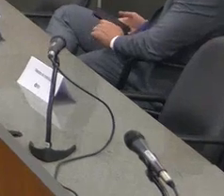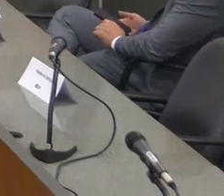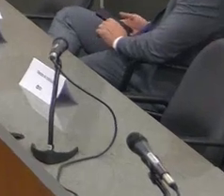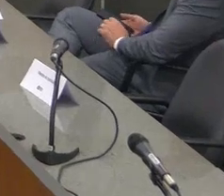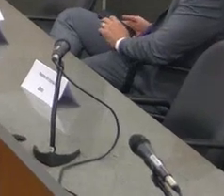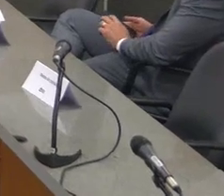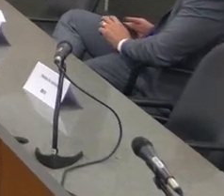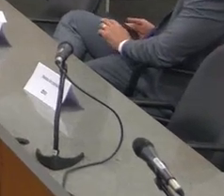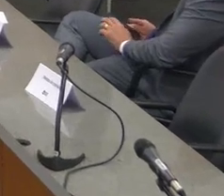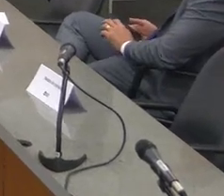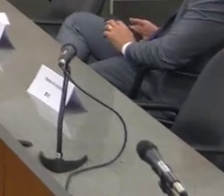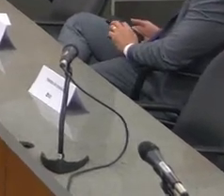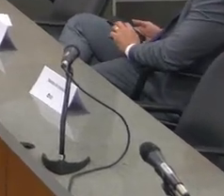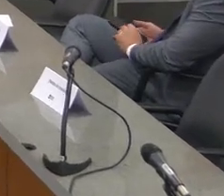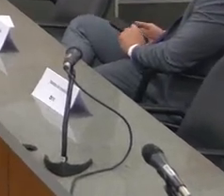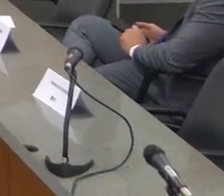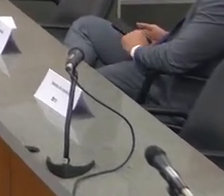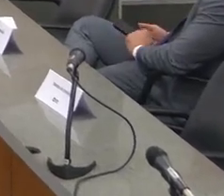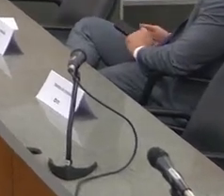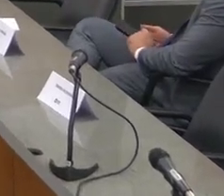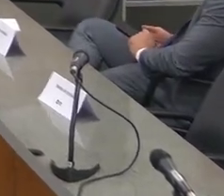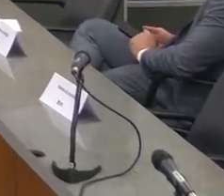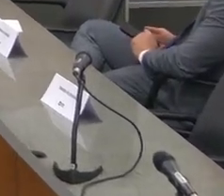legisla ordinária da